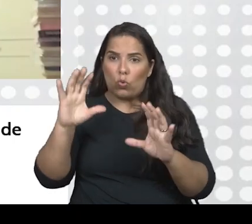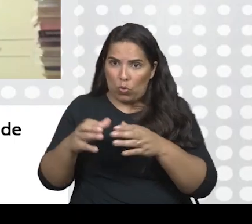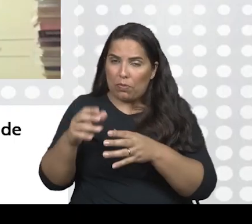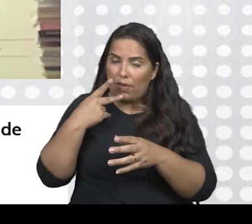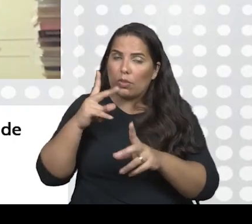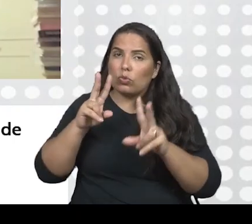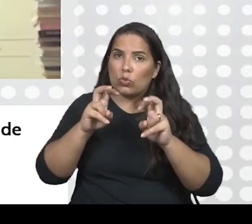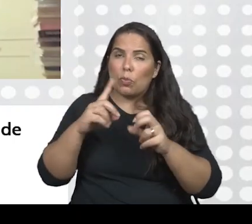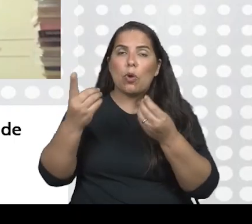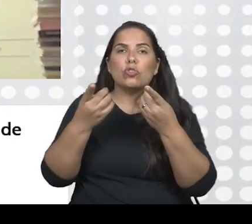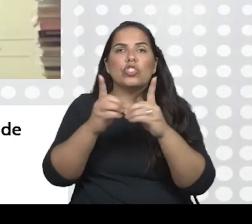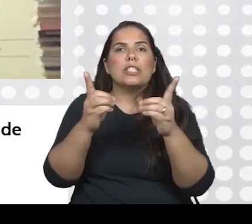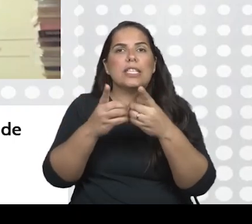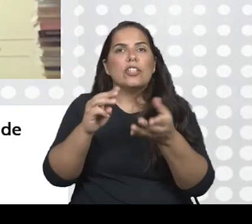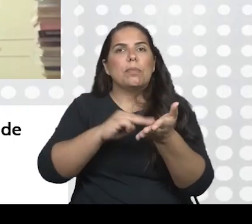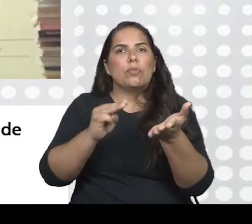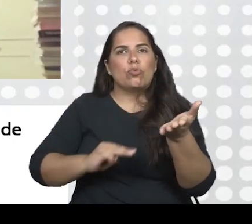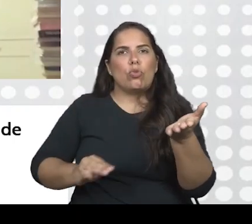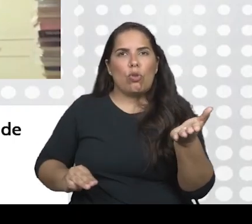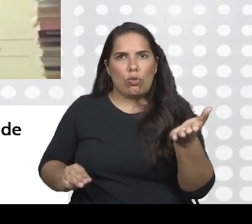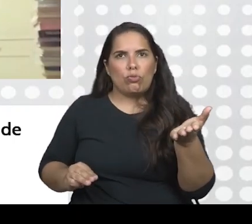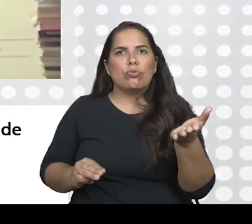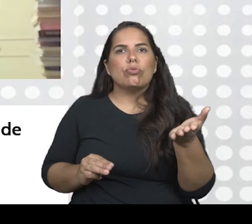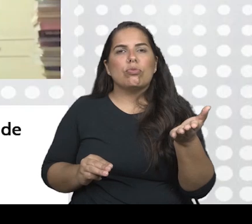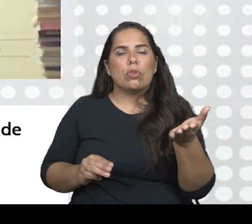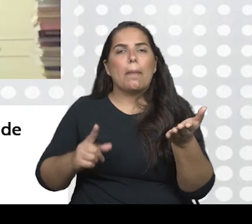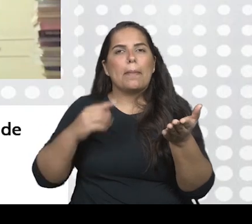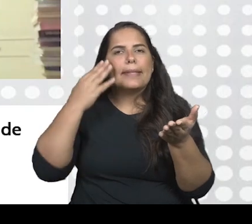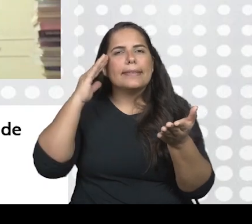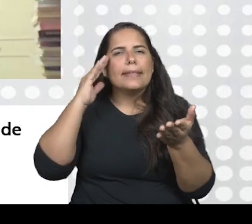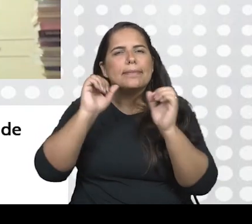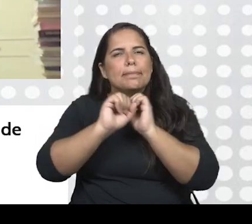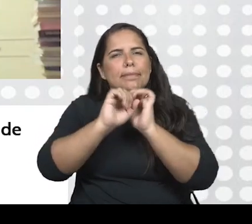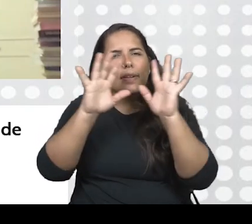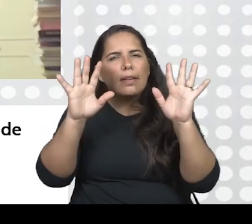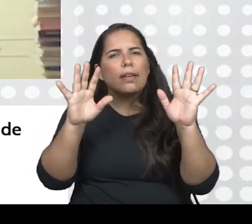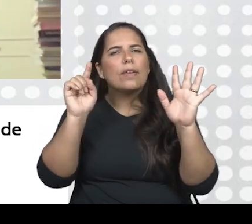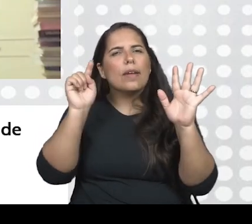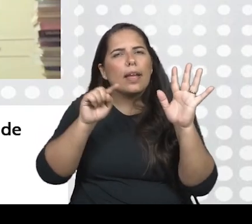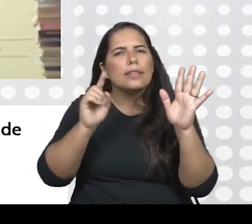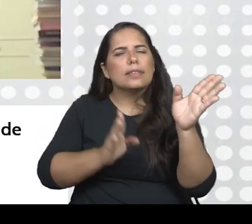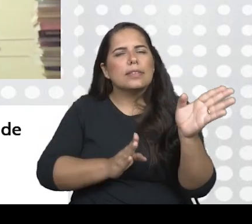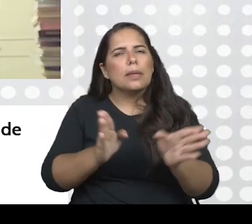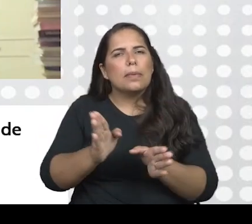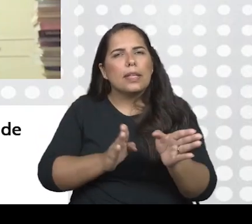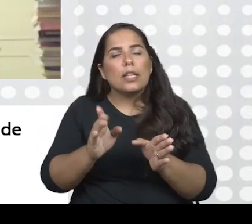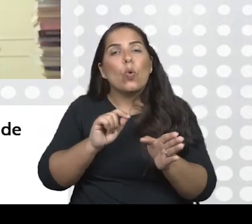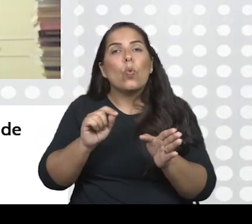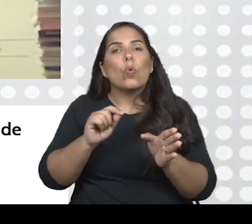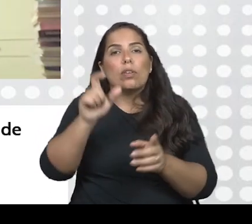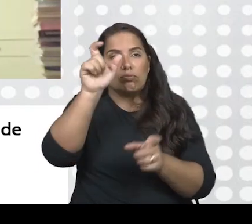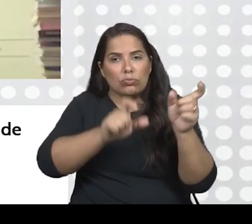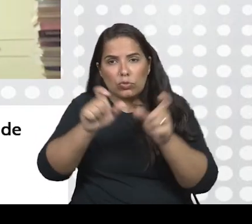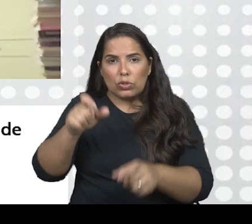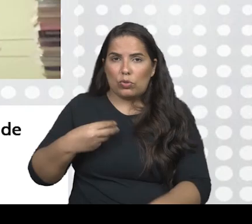com a dimensão da didática metodológica, né? Para compreender essa acessibilidade, como